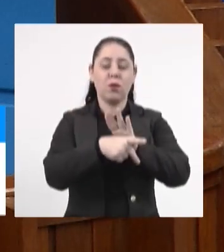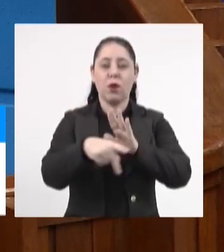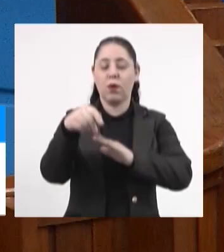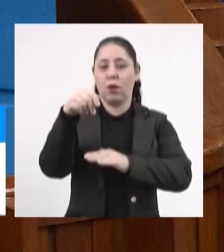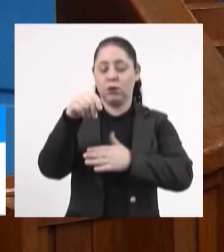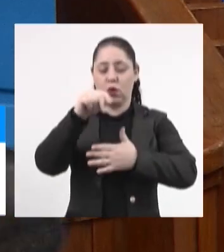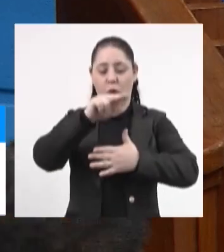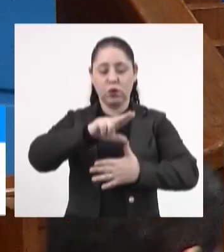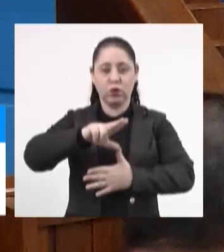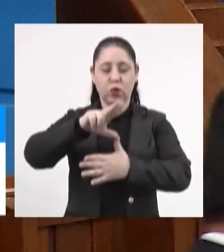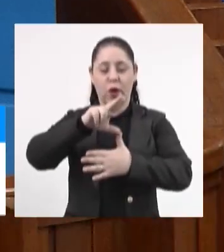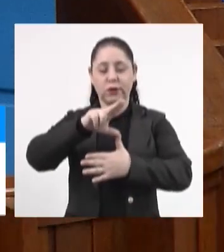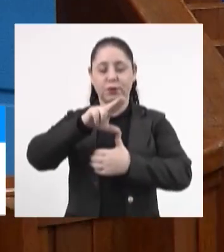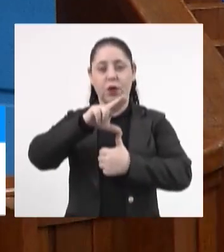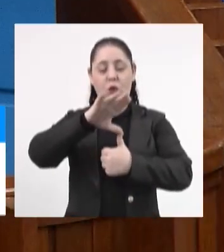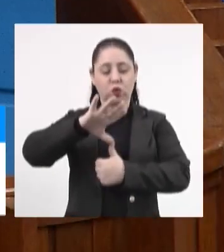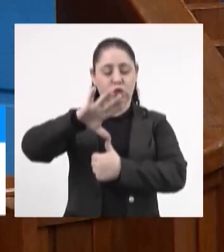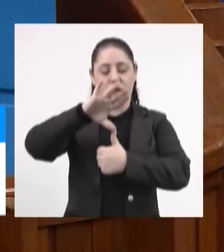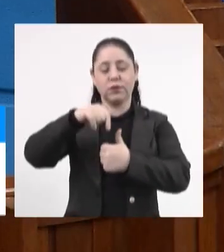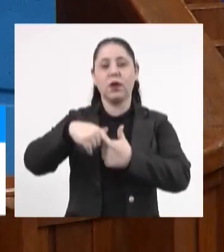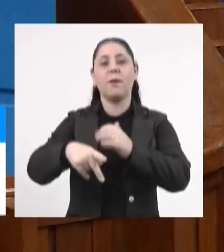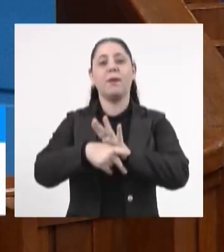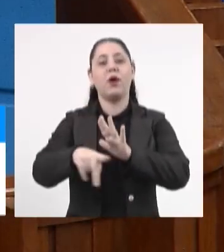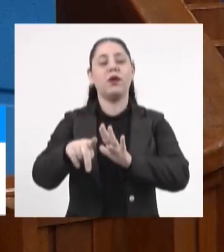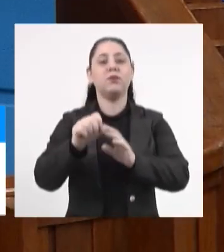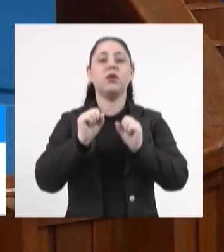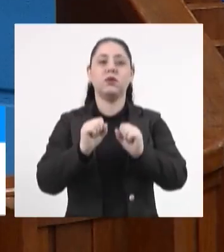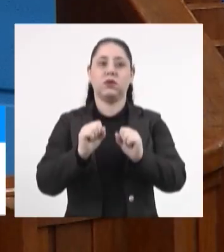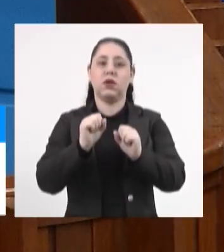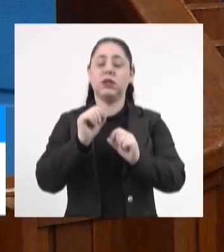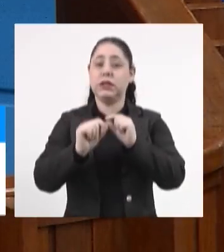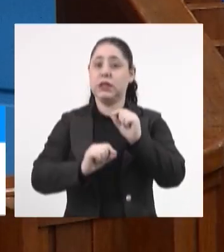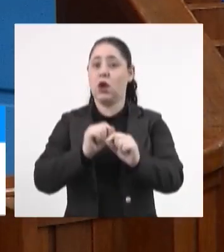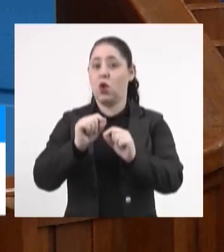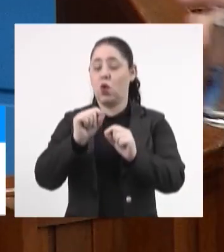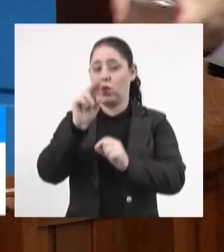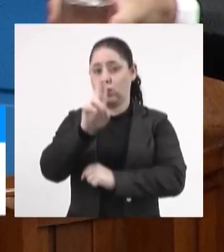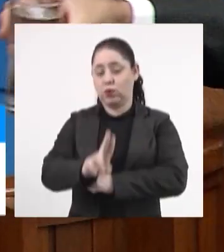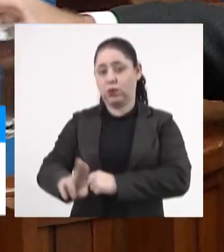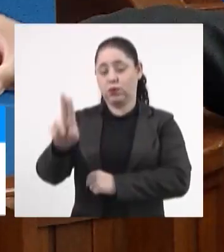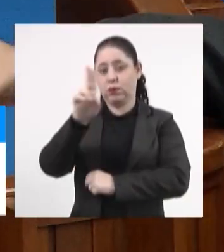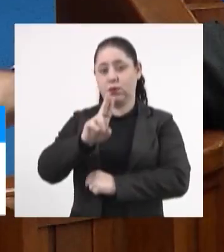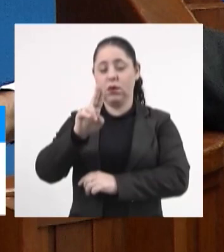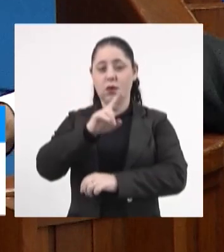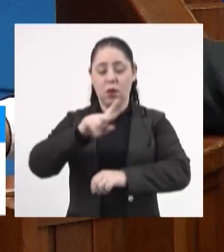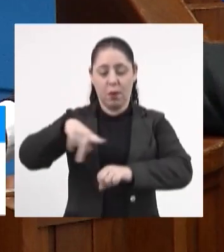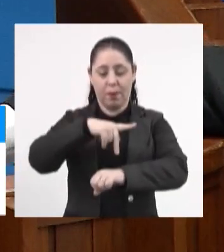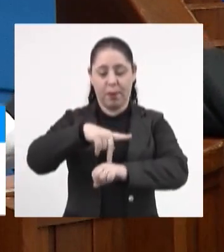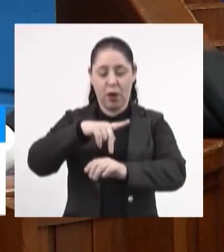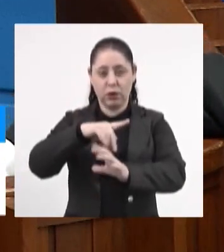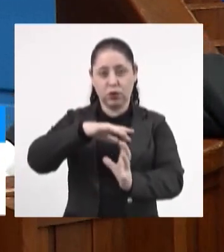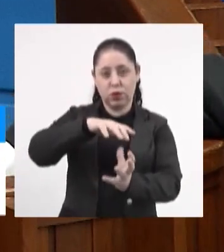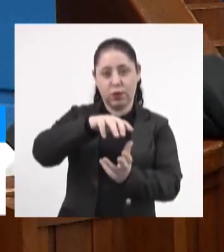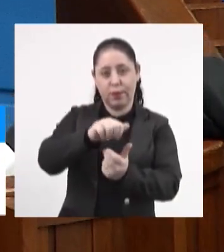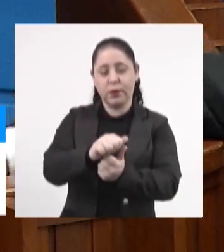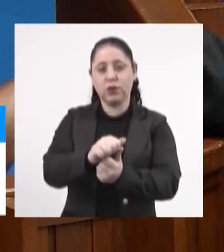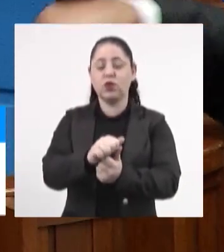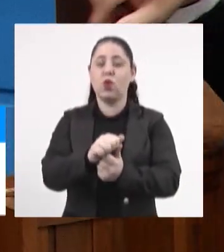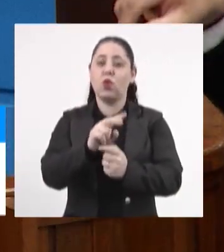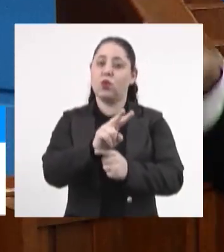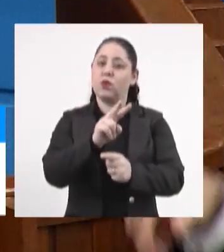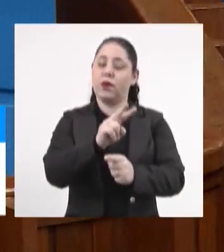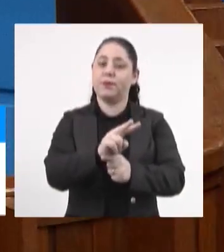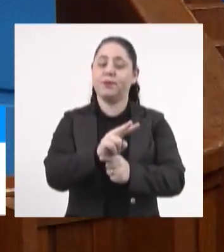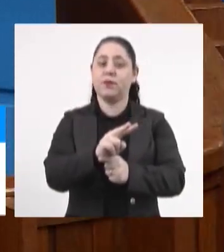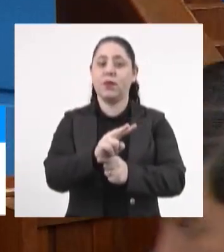emblemático, listado como vulnerável à extinção pela União Internacional de Conservação da Natureza. Dirigir